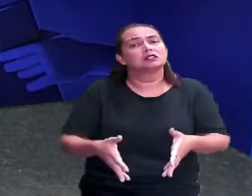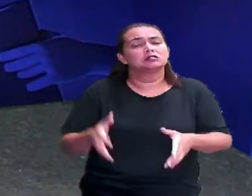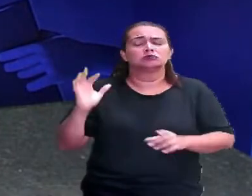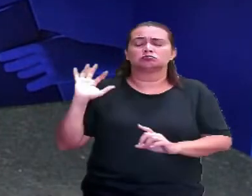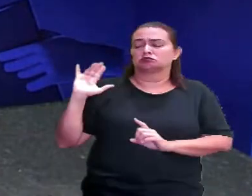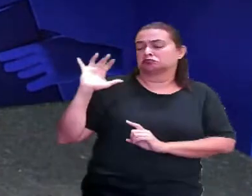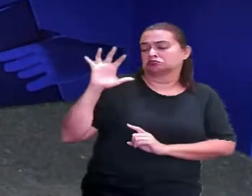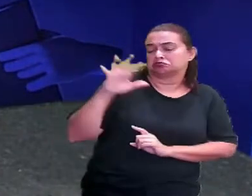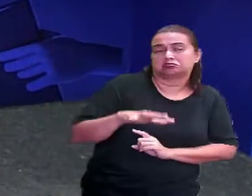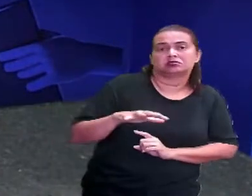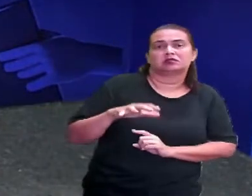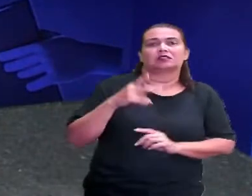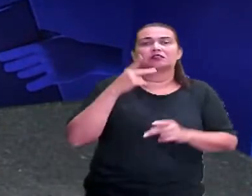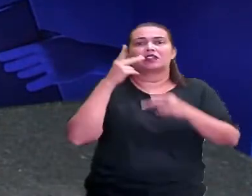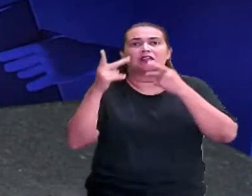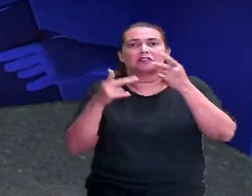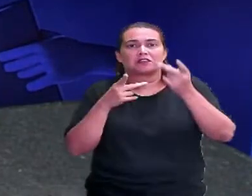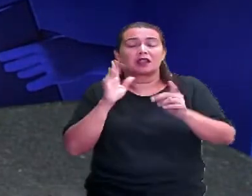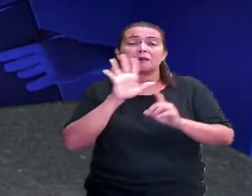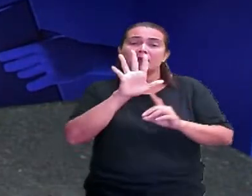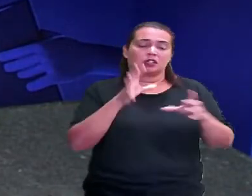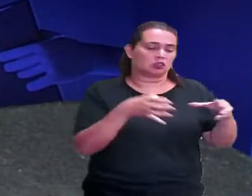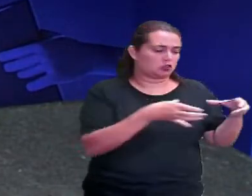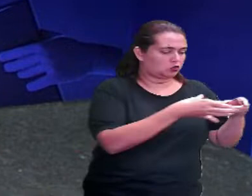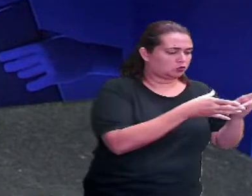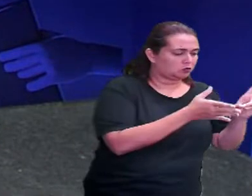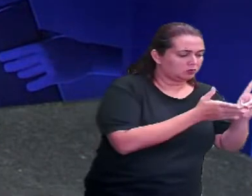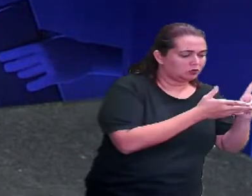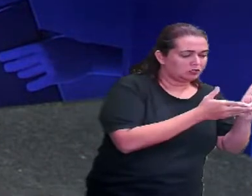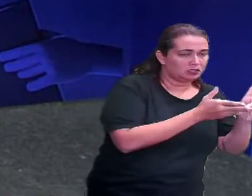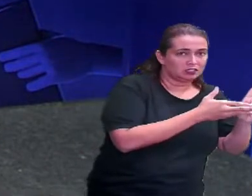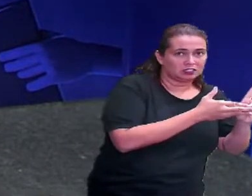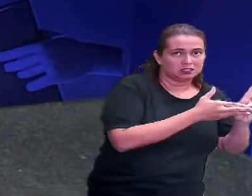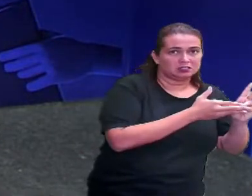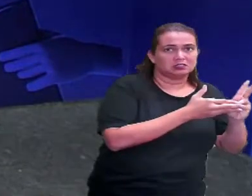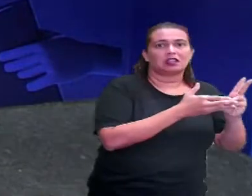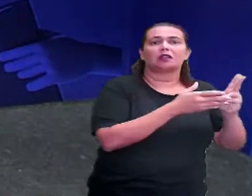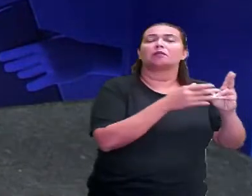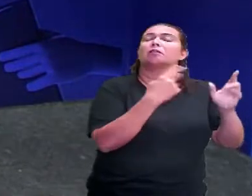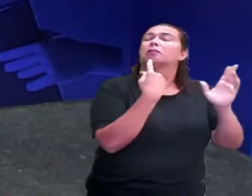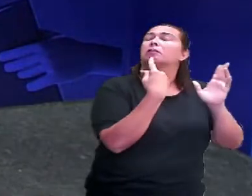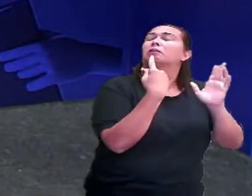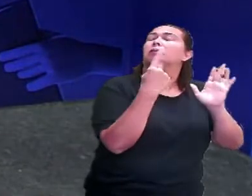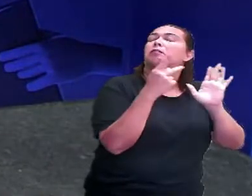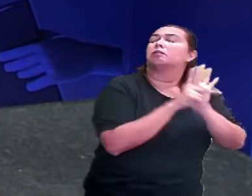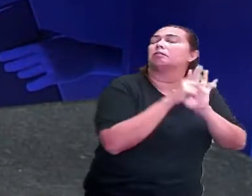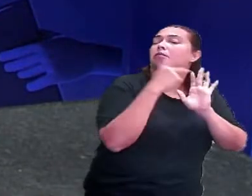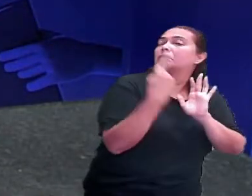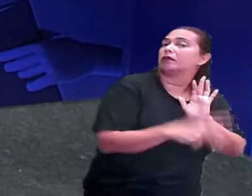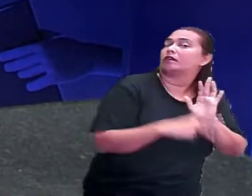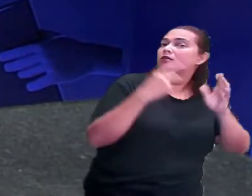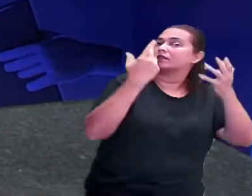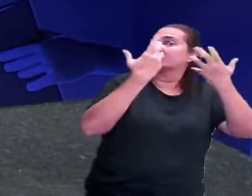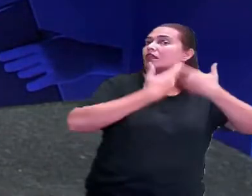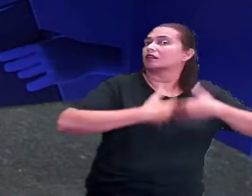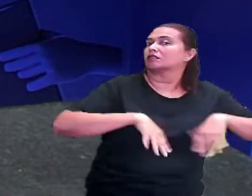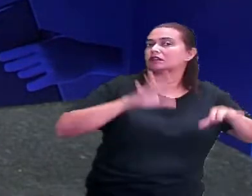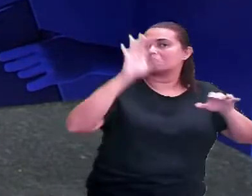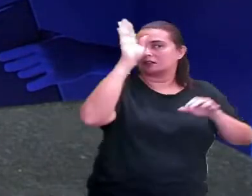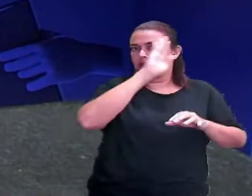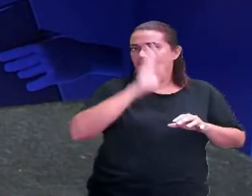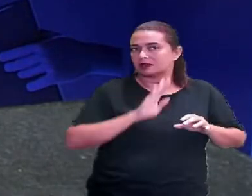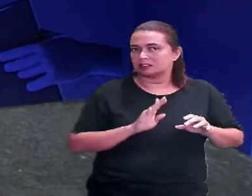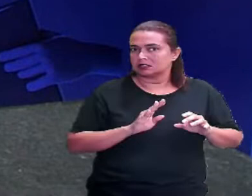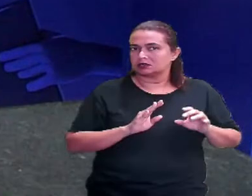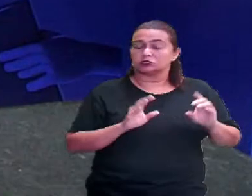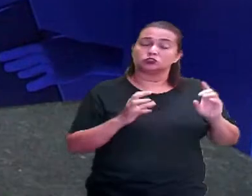Influência dos indígenas, ou seja, dos nativos, e influência também,